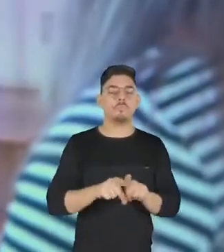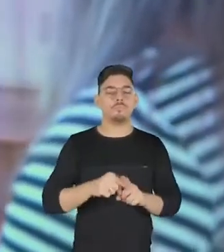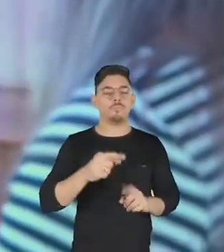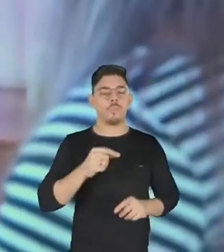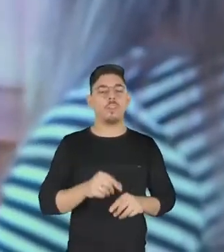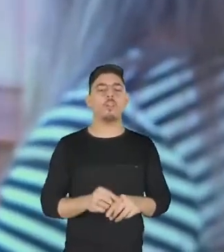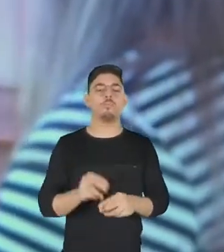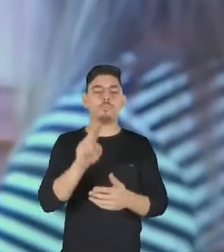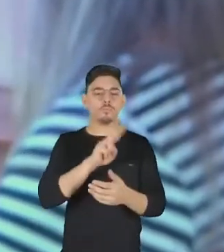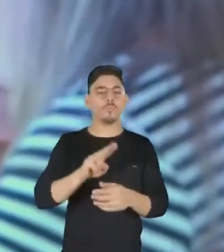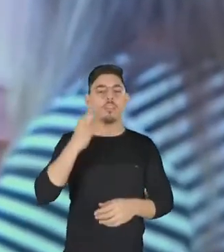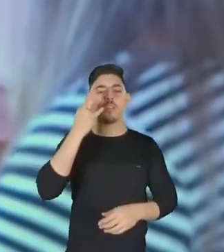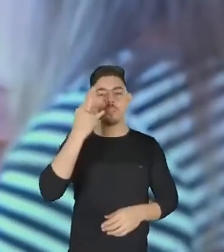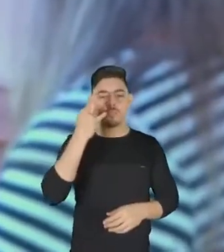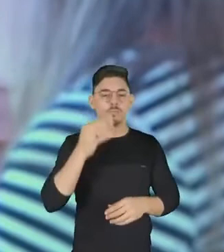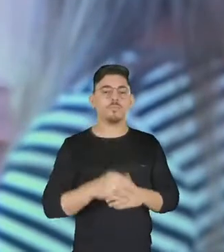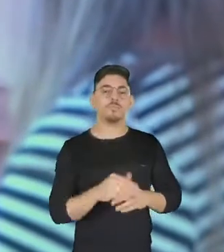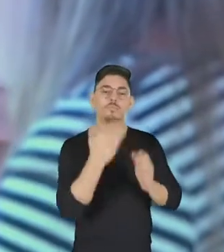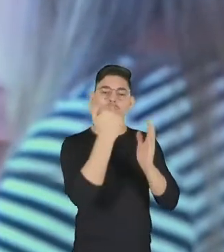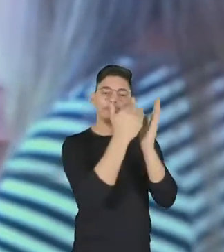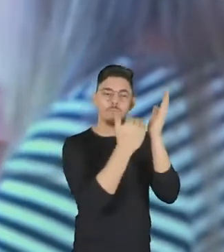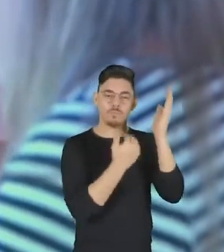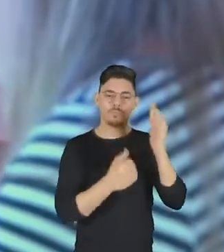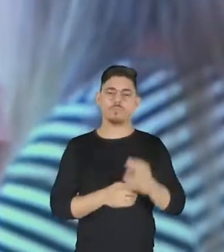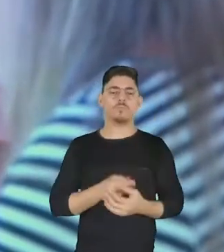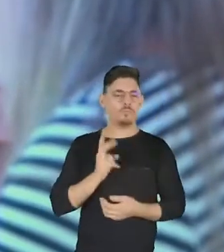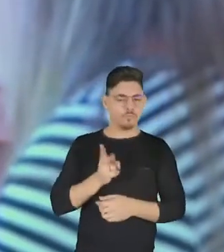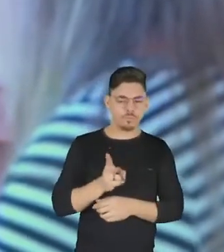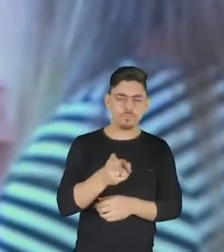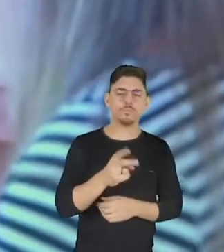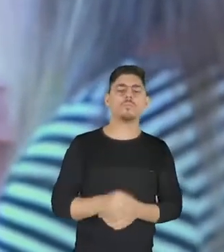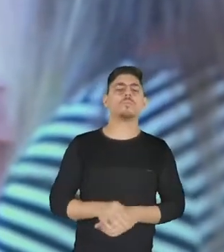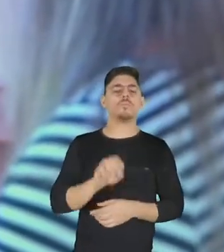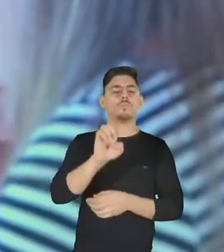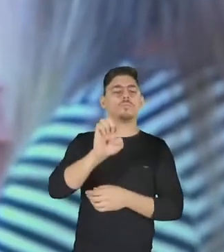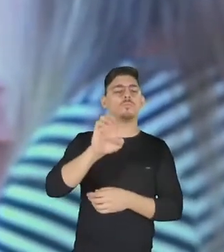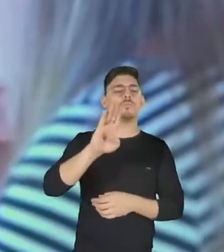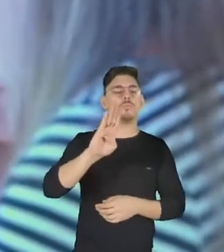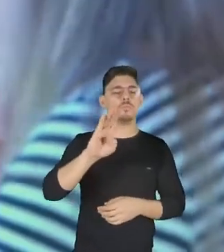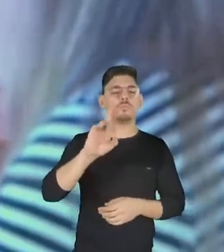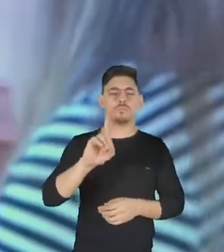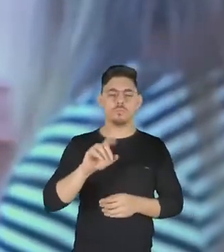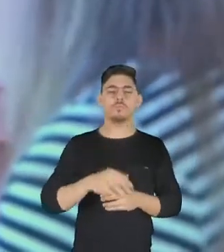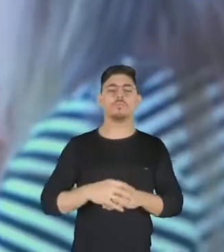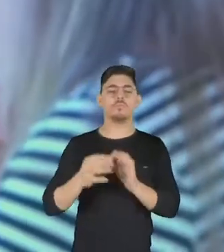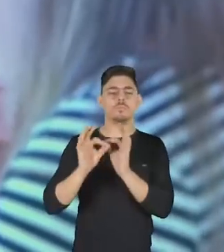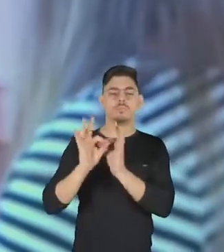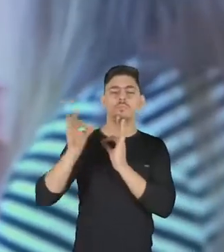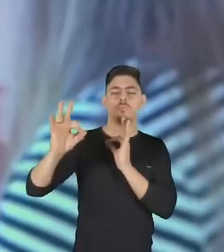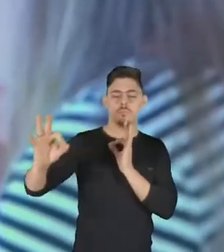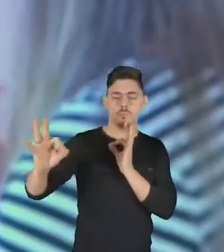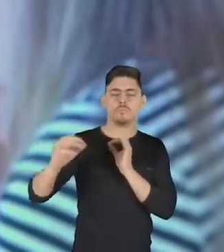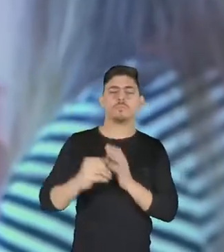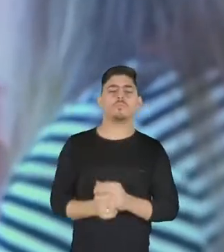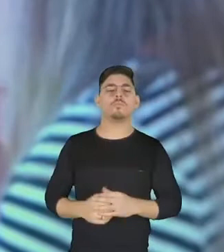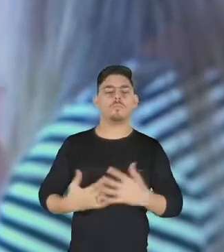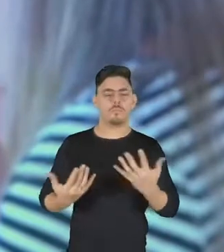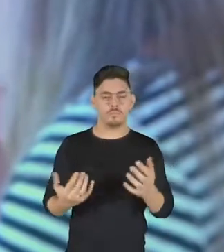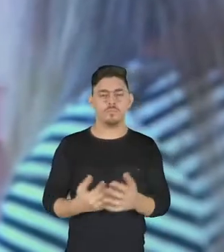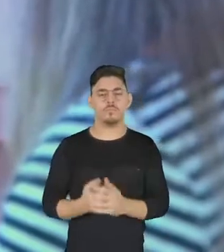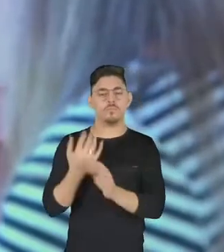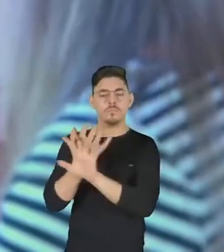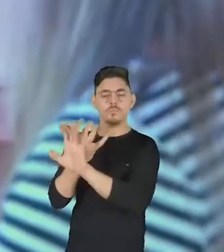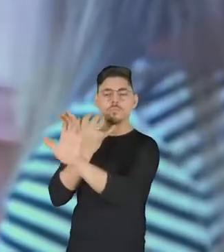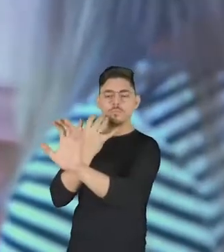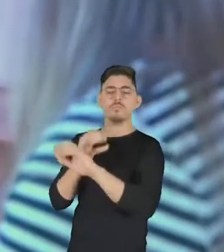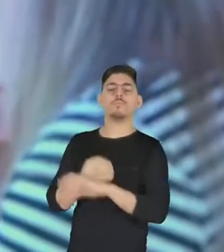A gente tem um projeto de consolidar a escola bíblica em à distância mesmo. A gente tem um programa especial